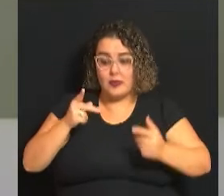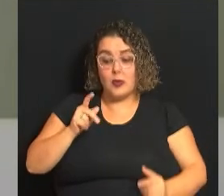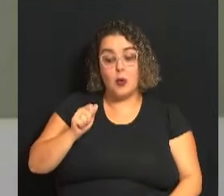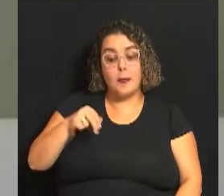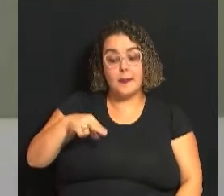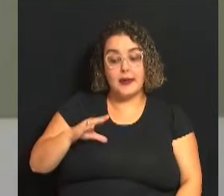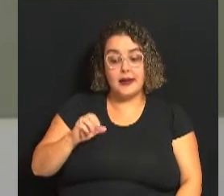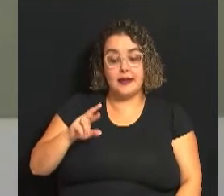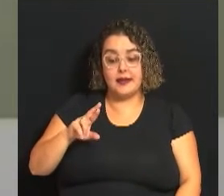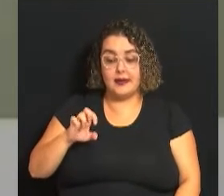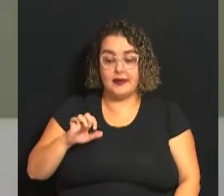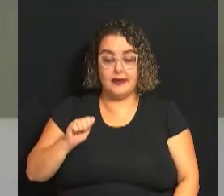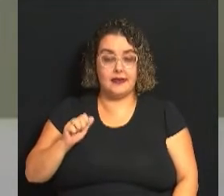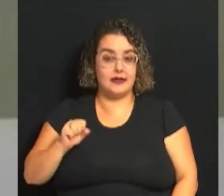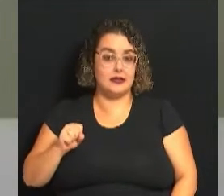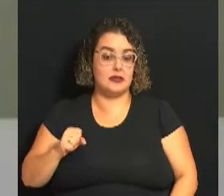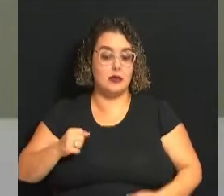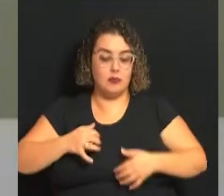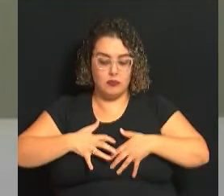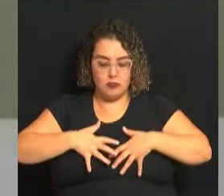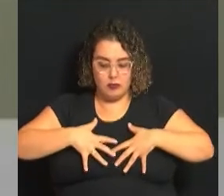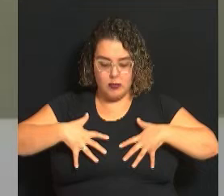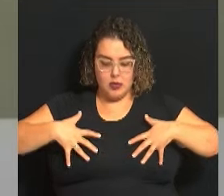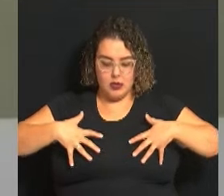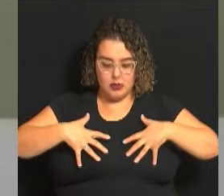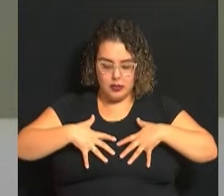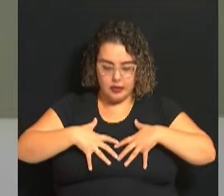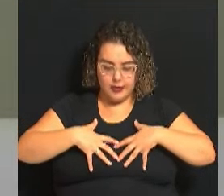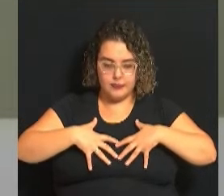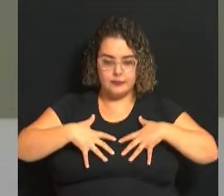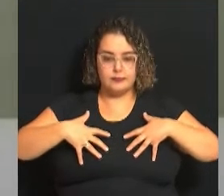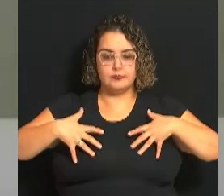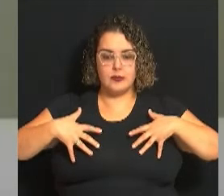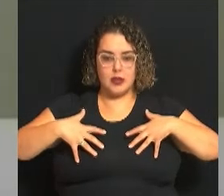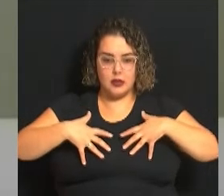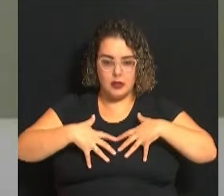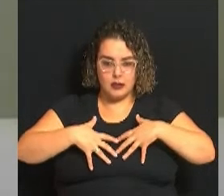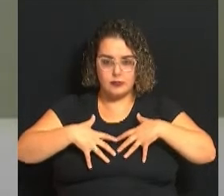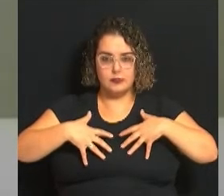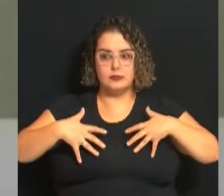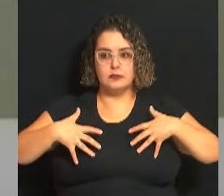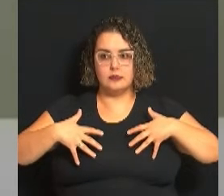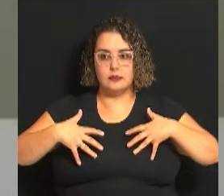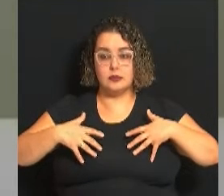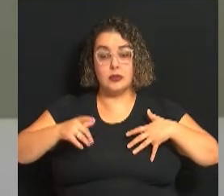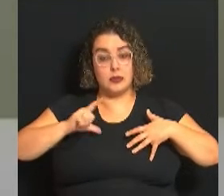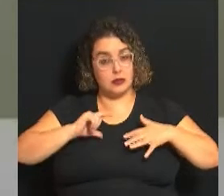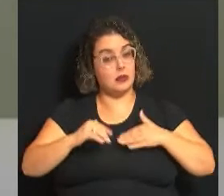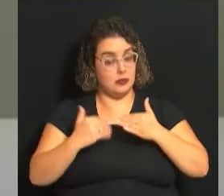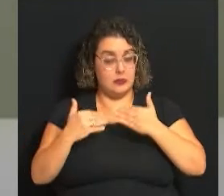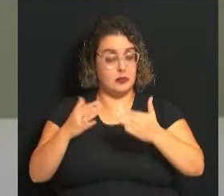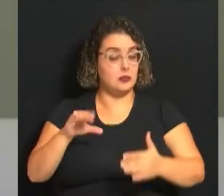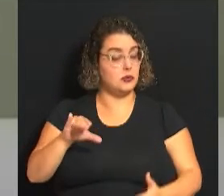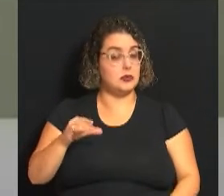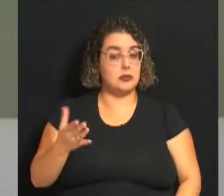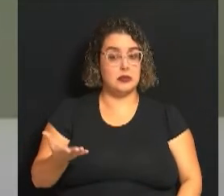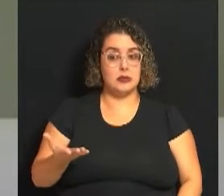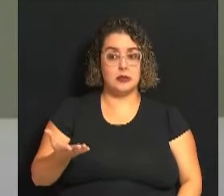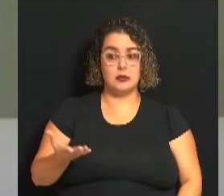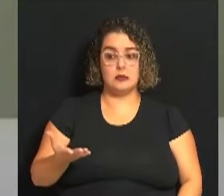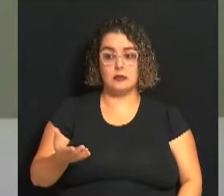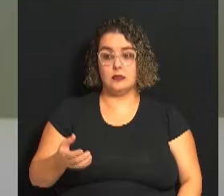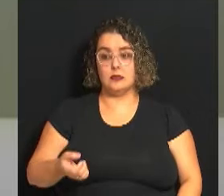tumor de pulmão, que o pulmão tem evoluído bem agora, nos últimos anos, com novas drogas,